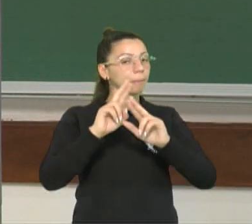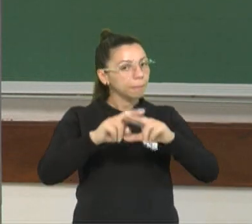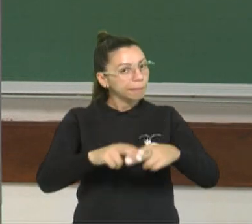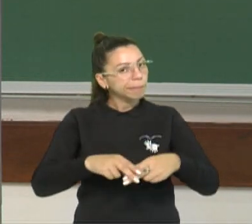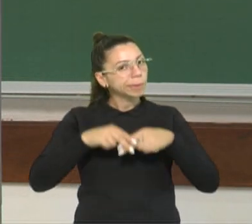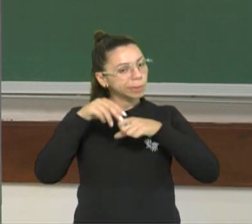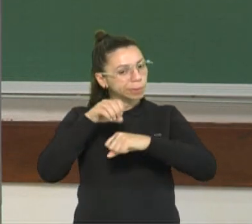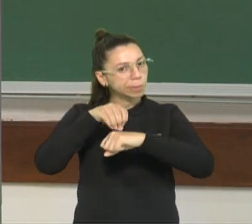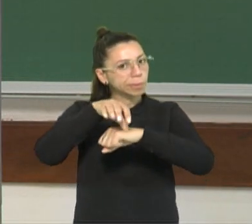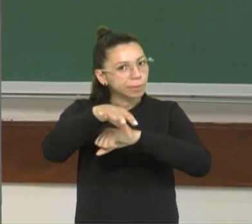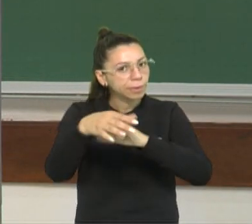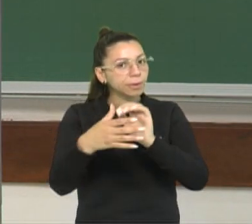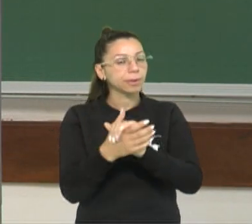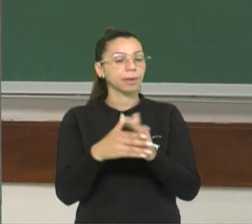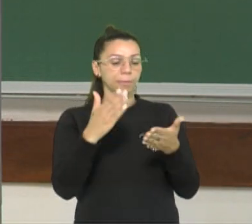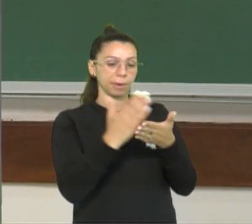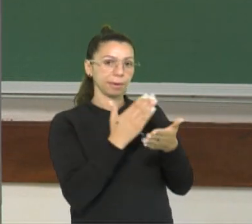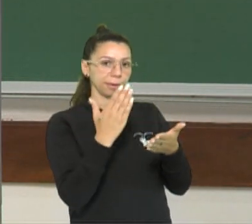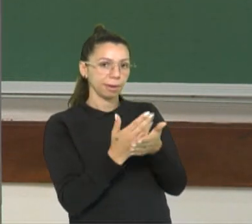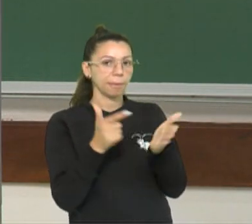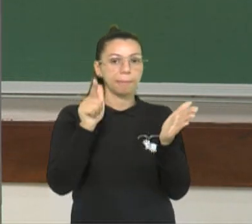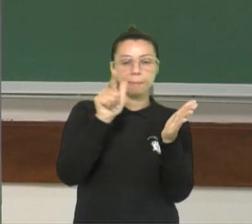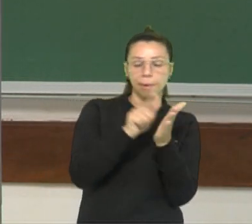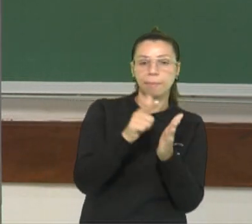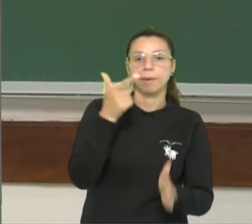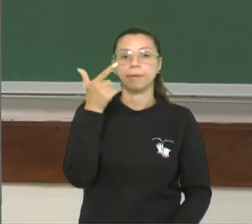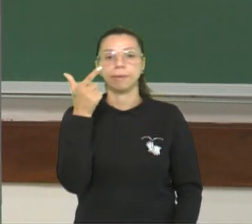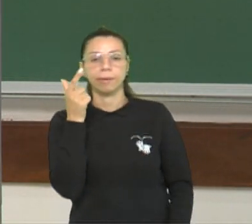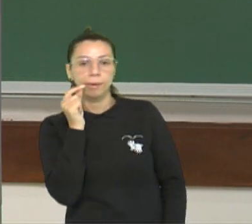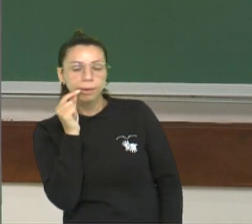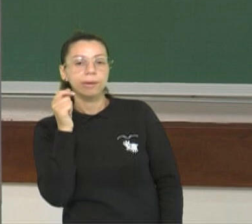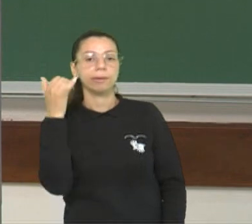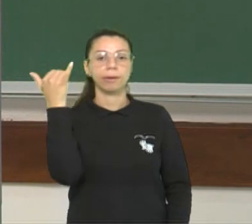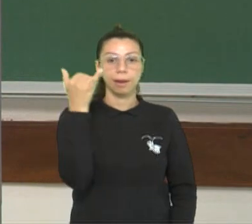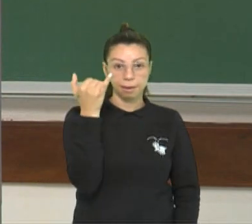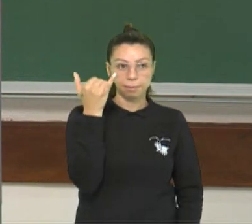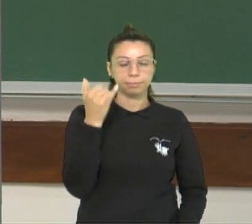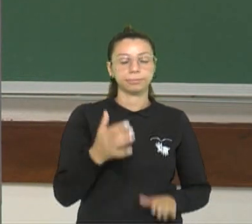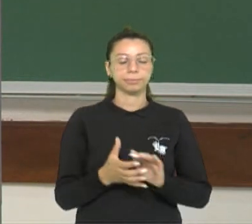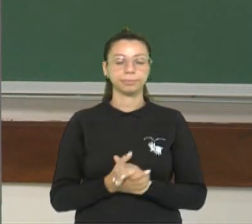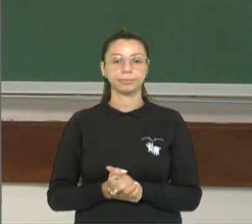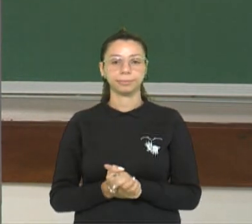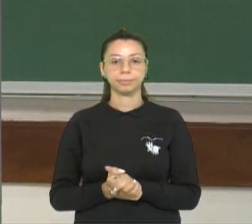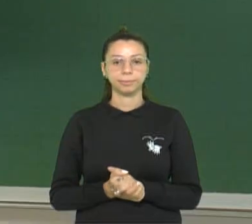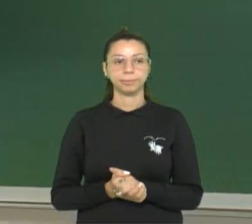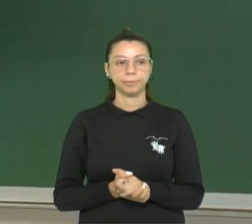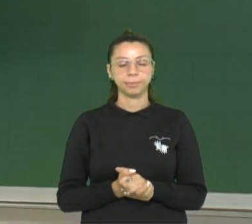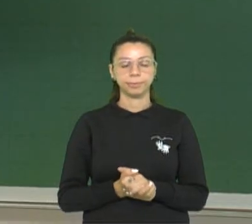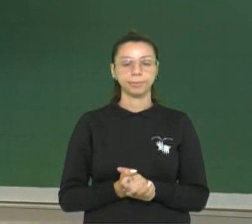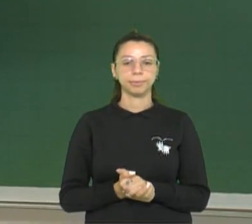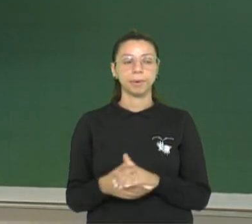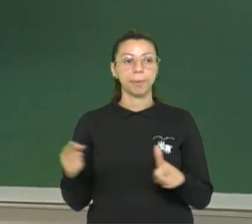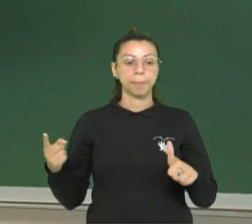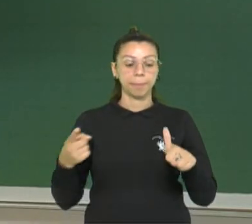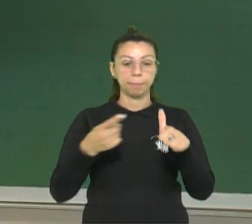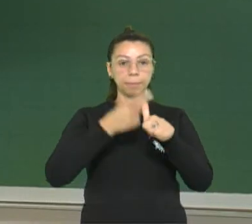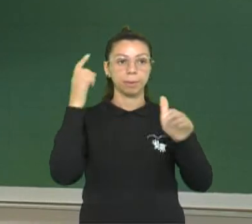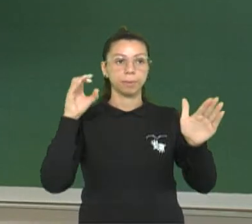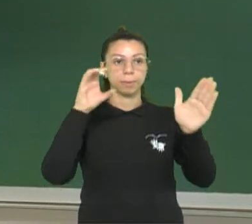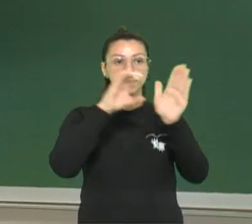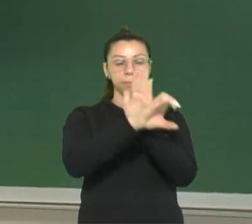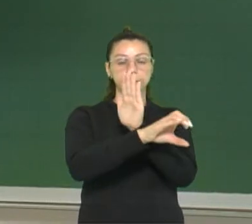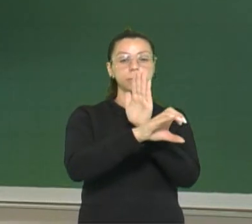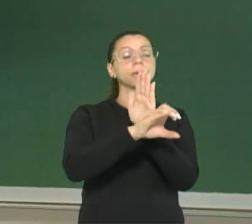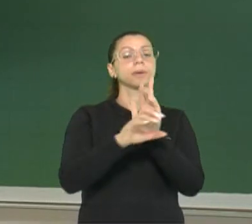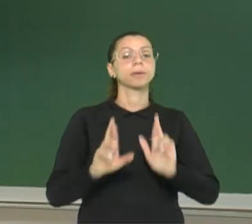você, tenha caderno, papel, caneta e lápis à mão. Então, aqui a primeira definição que eu já trago para você